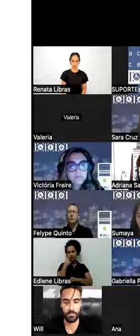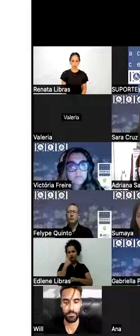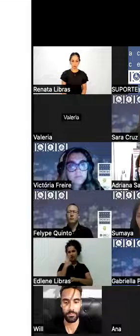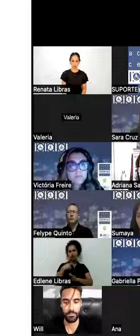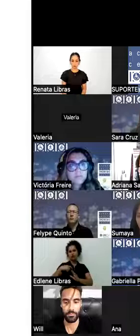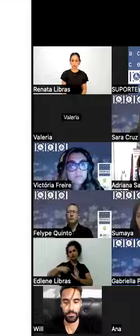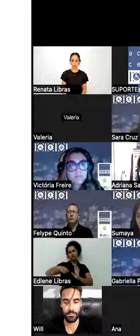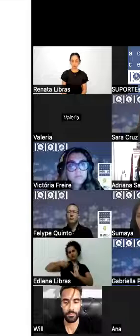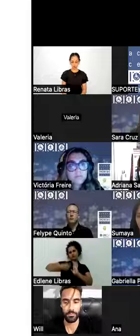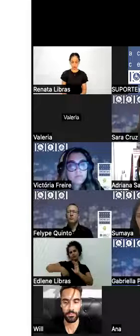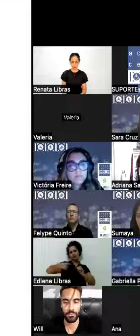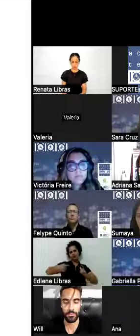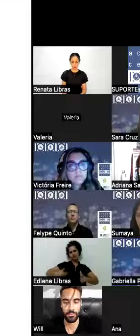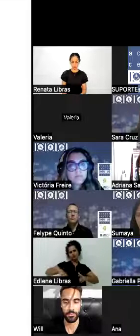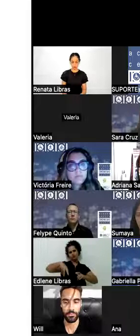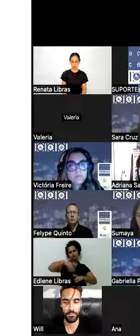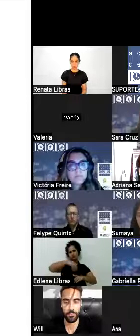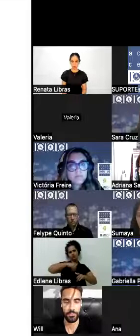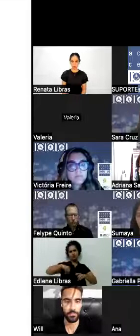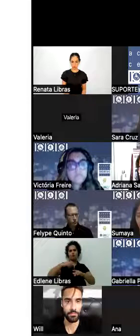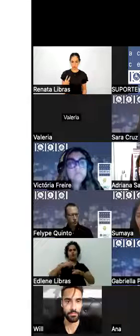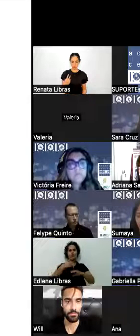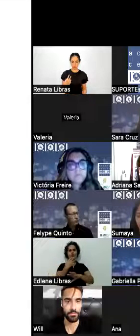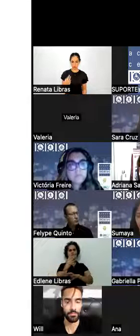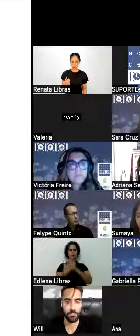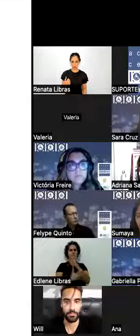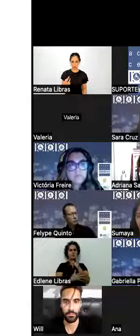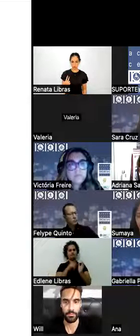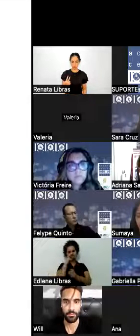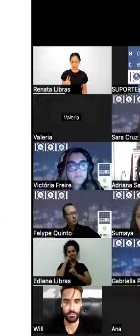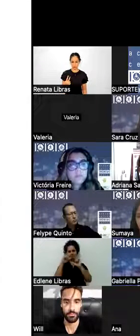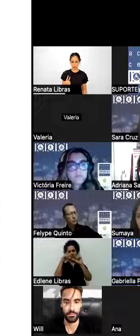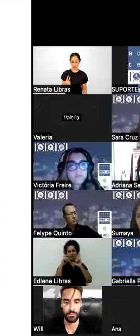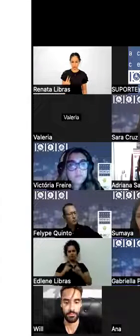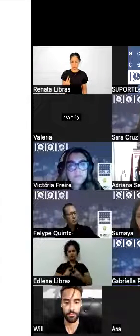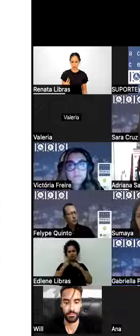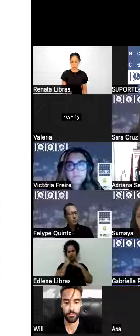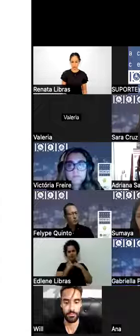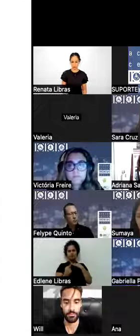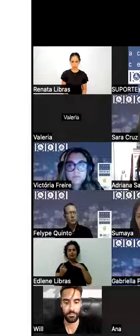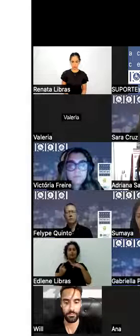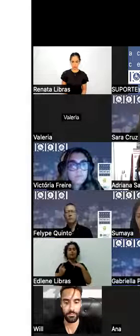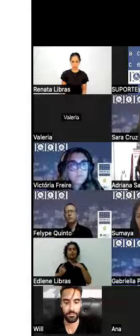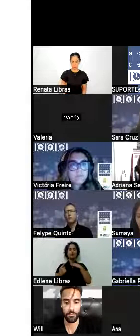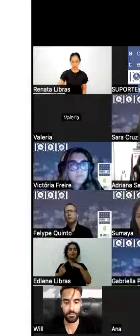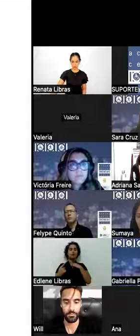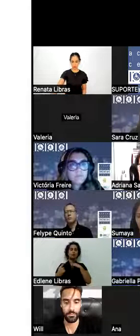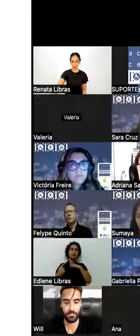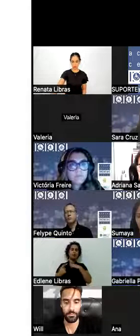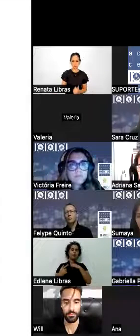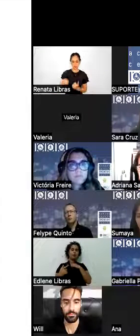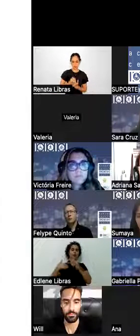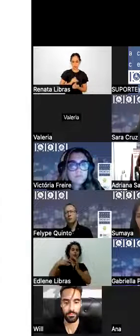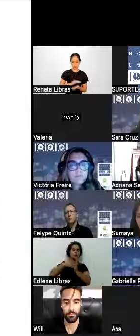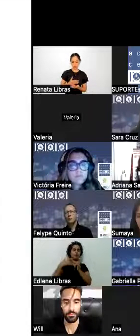pisos, delimitadores, mobiliário urbano, vegetação, atividades participativas, etc. E, por fim, a